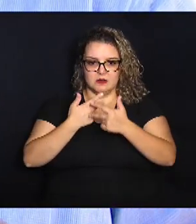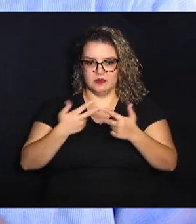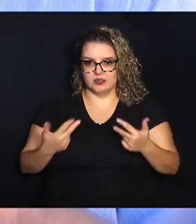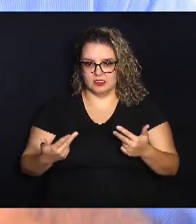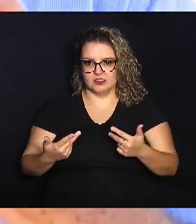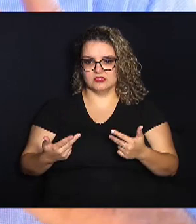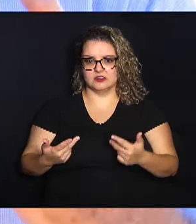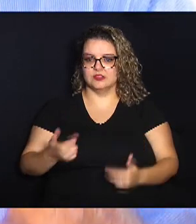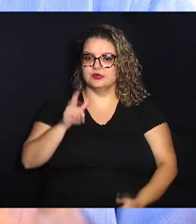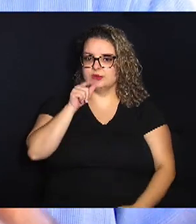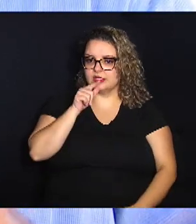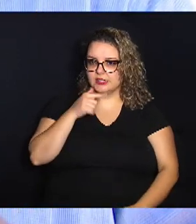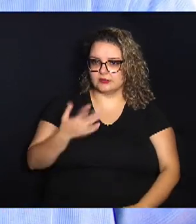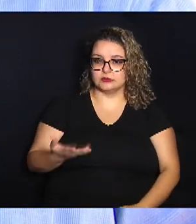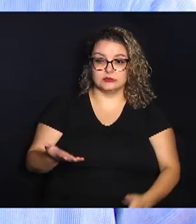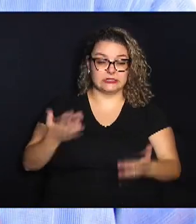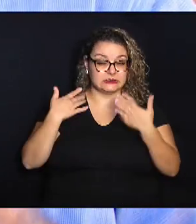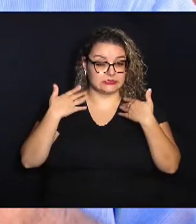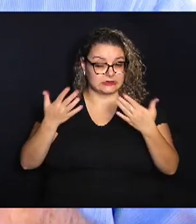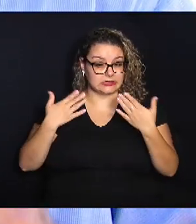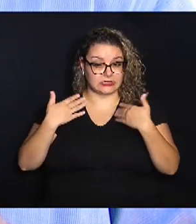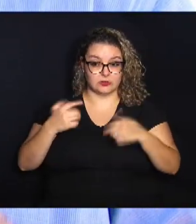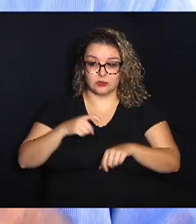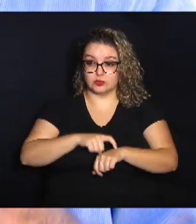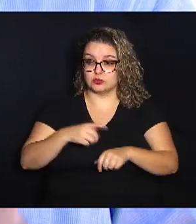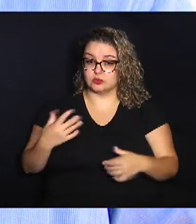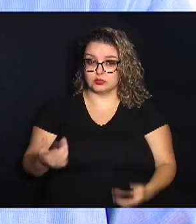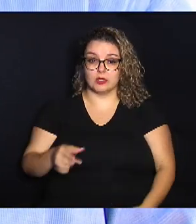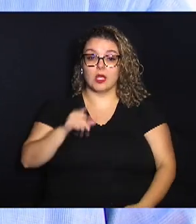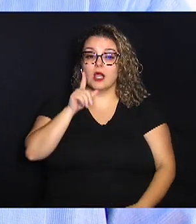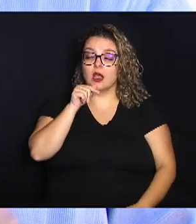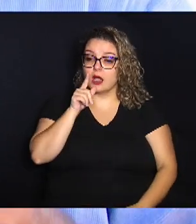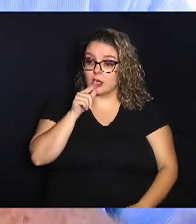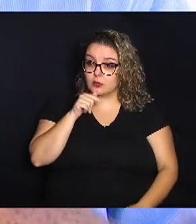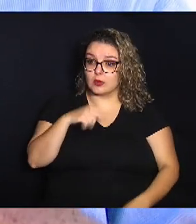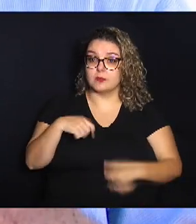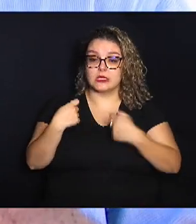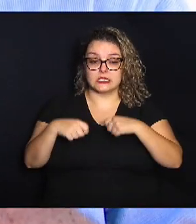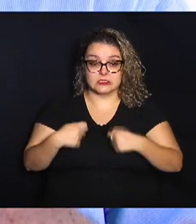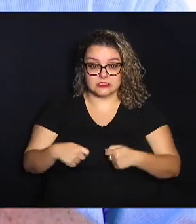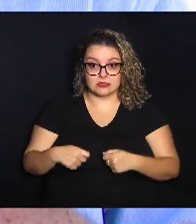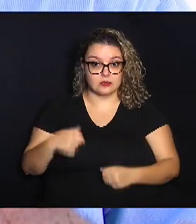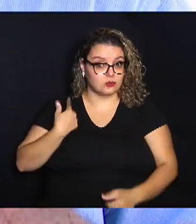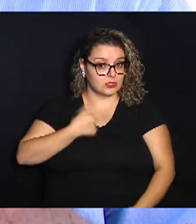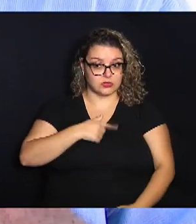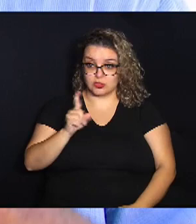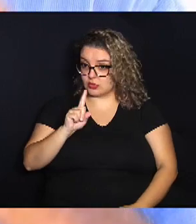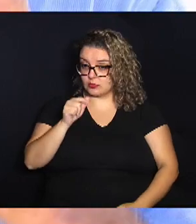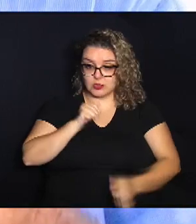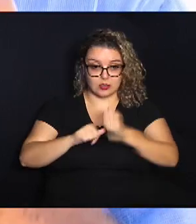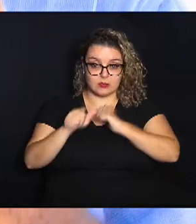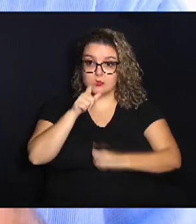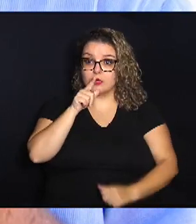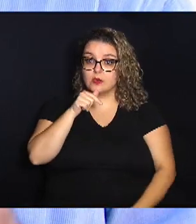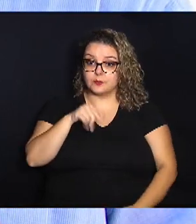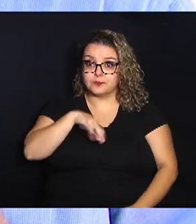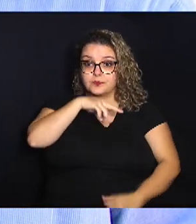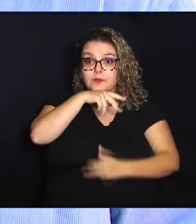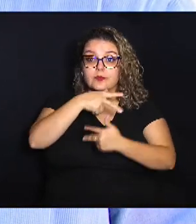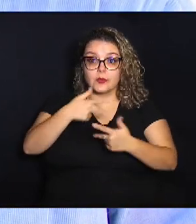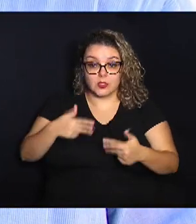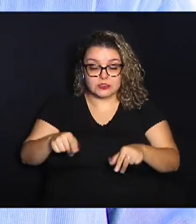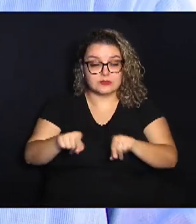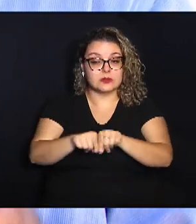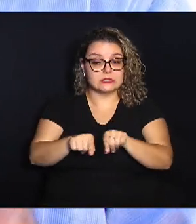a água, esse calor que nós estamos agora, bastante água, tem que hidratar, não é só a gente que tem que ser hidratado não, os pets também tem que